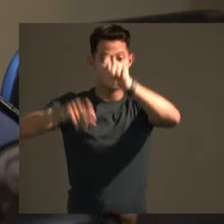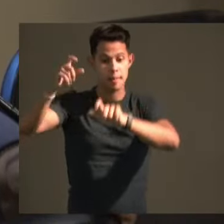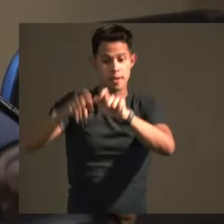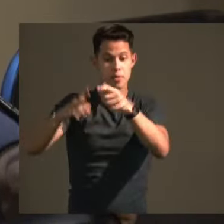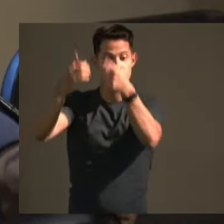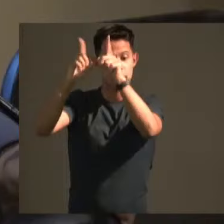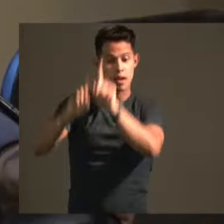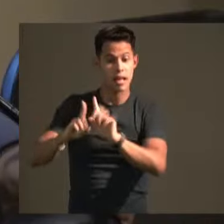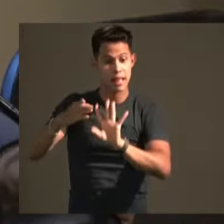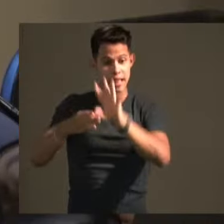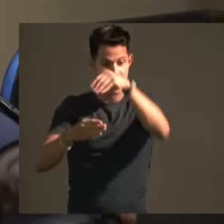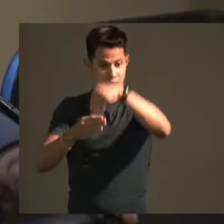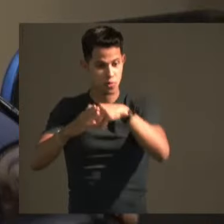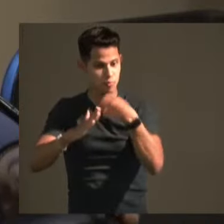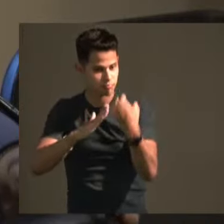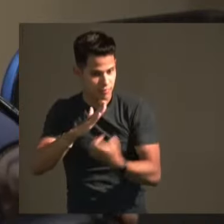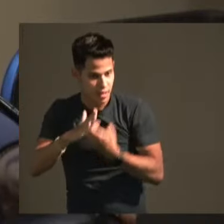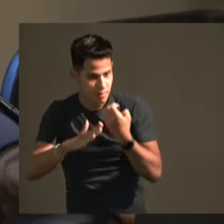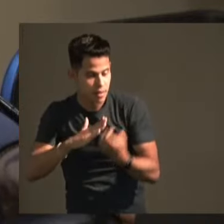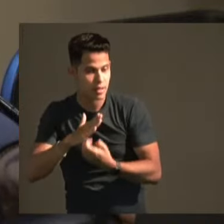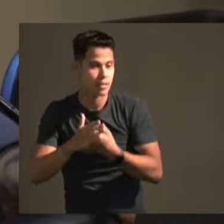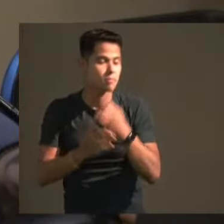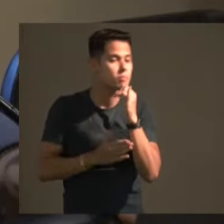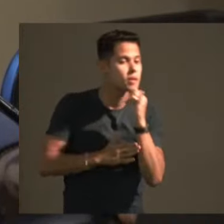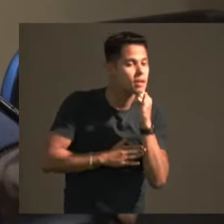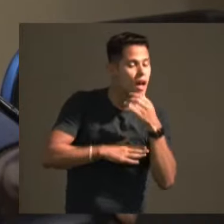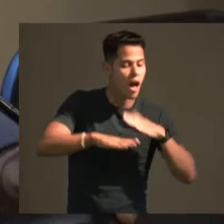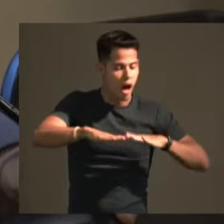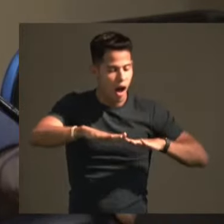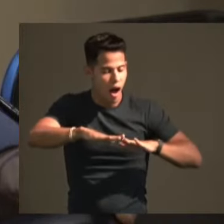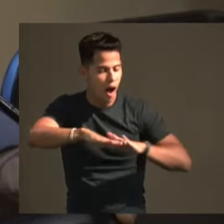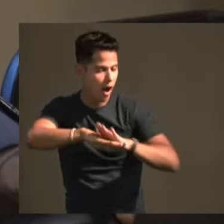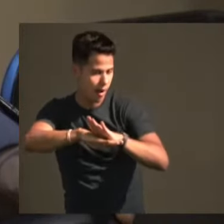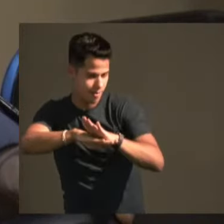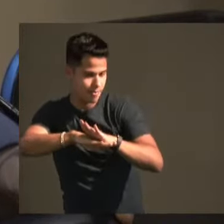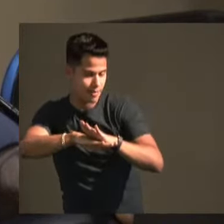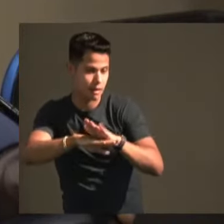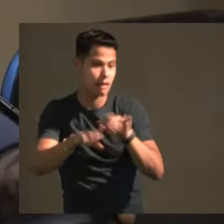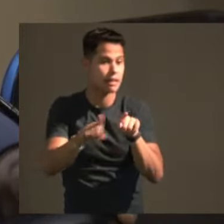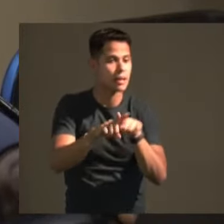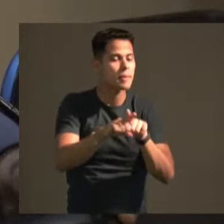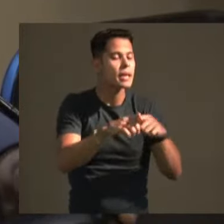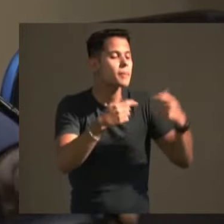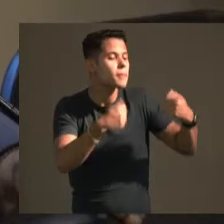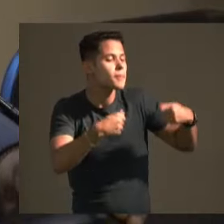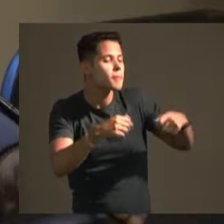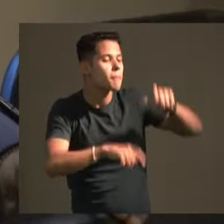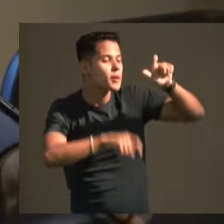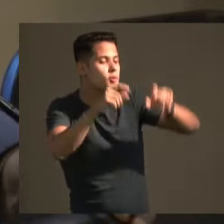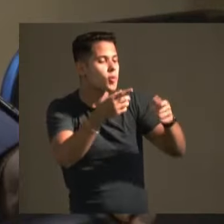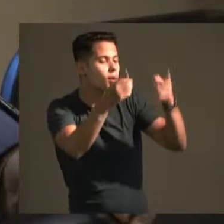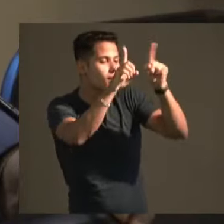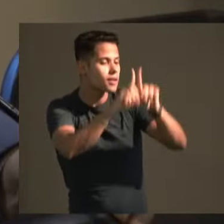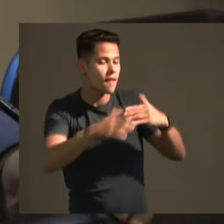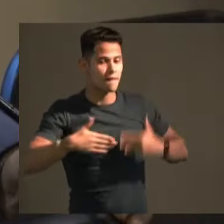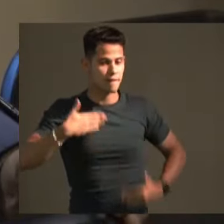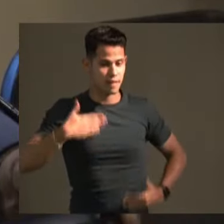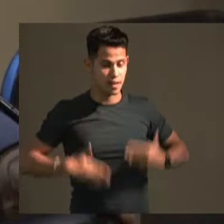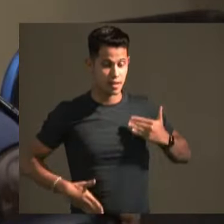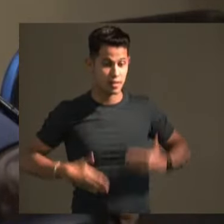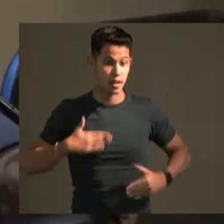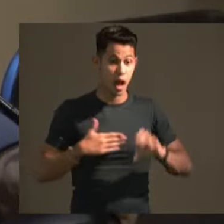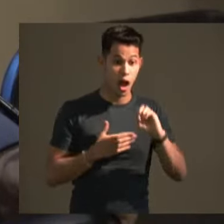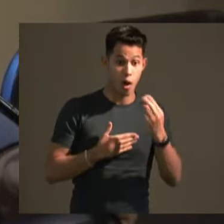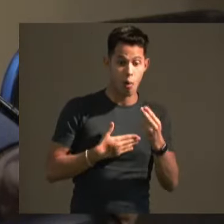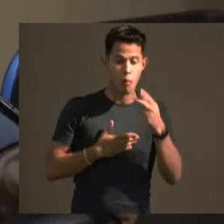empresa. Então, as rampas, aquelas necessidades para as pessoas com deficiência física, o que é que uma pessoa com